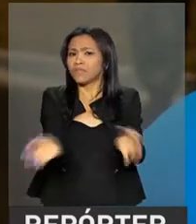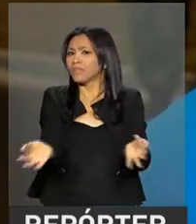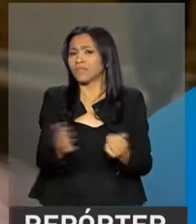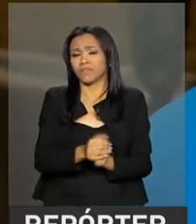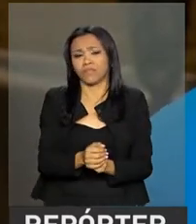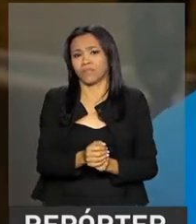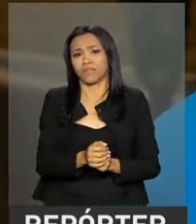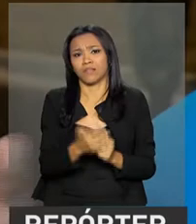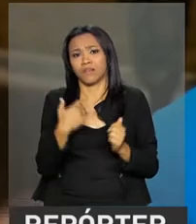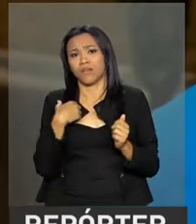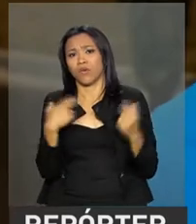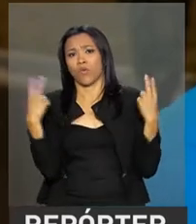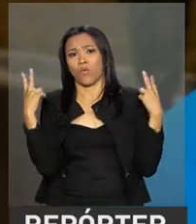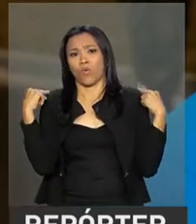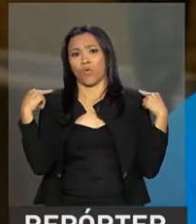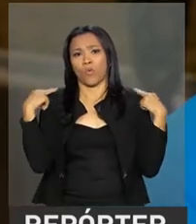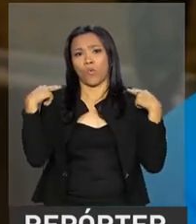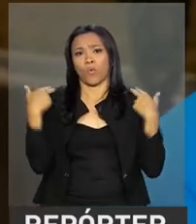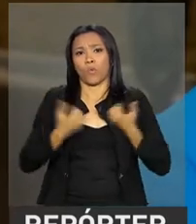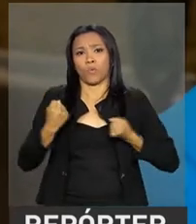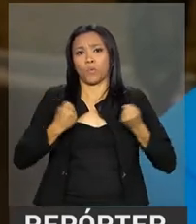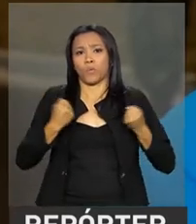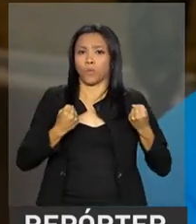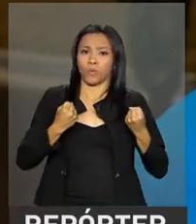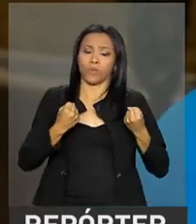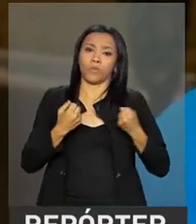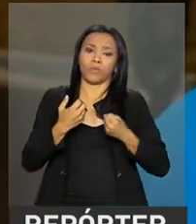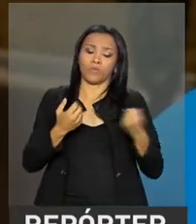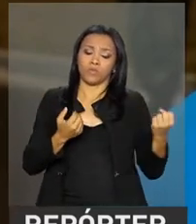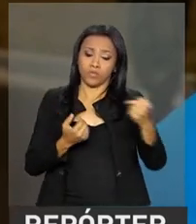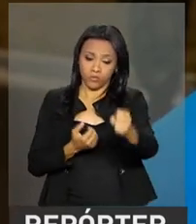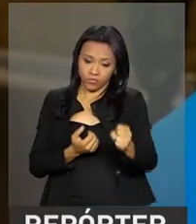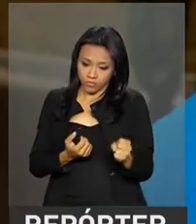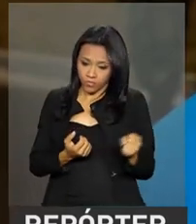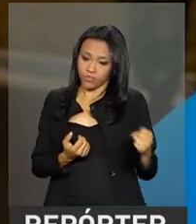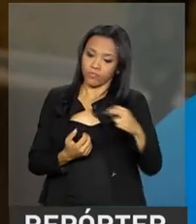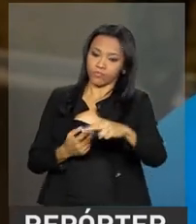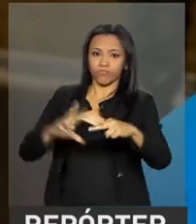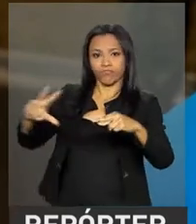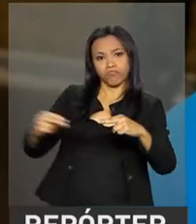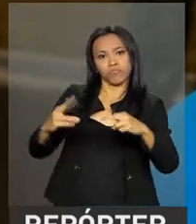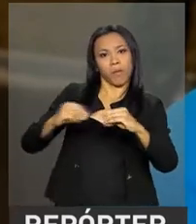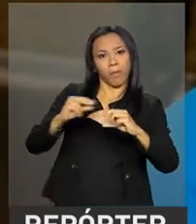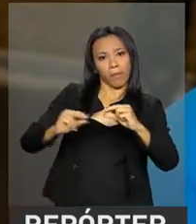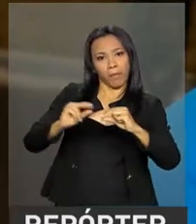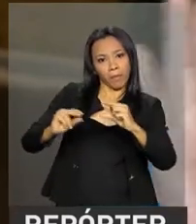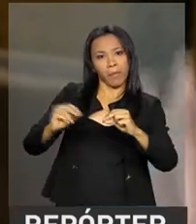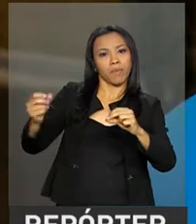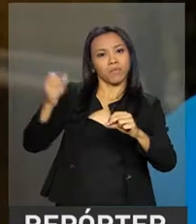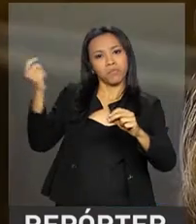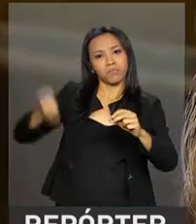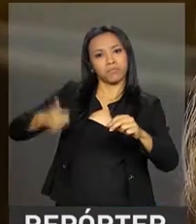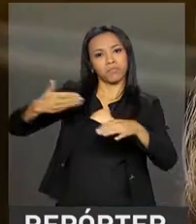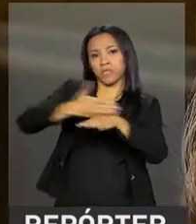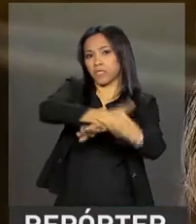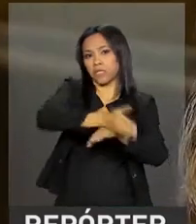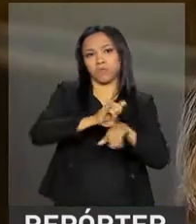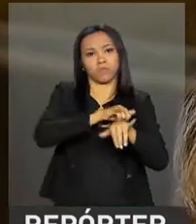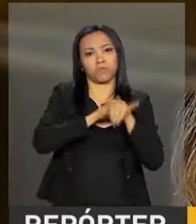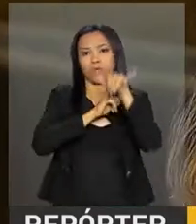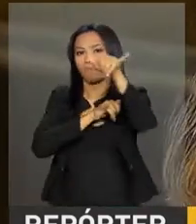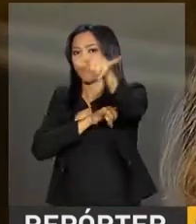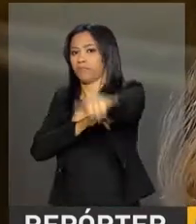quando o piloto desceu foi conversar com a gente e reuniu todo mundo pegou os passaportes nós entramos automaticamente no amor por um avião e vemos tem muita